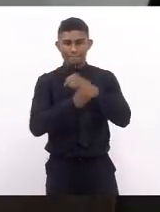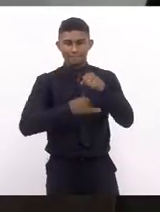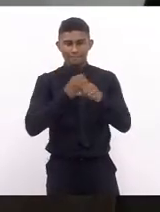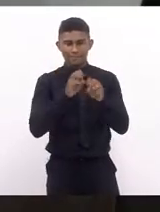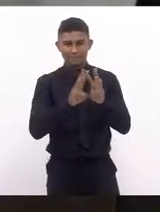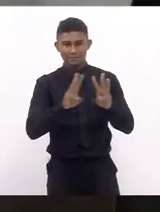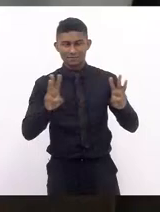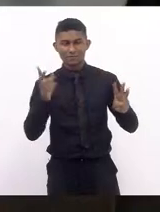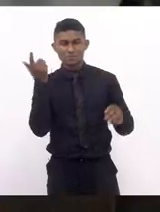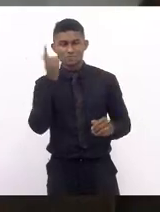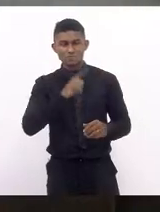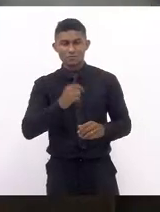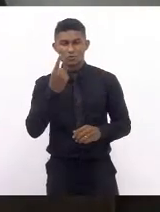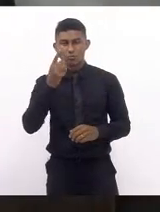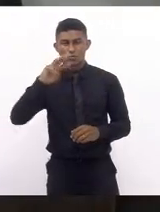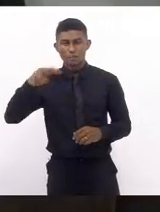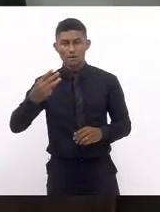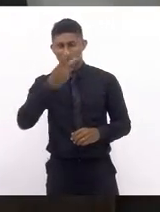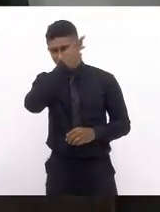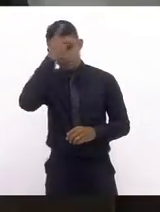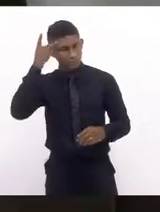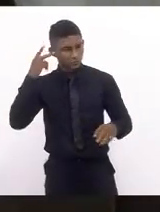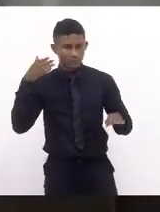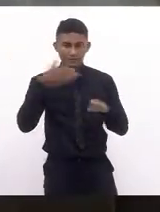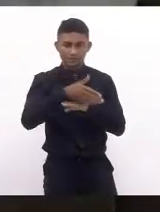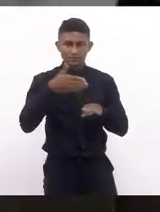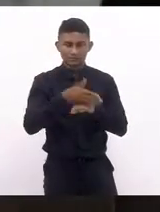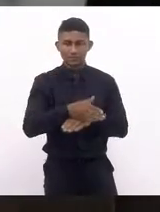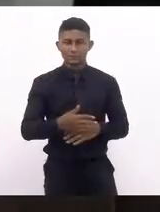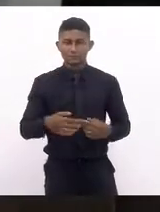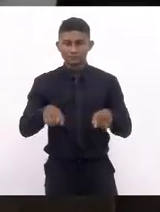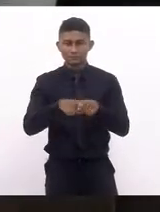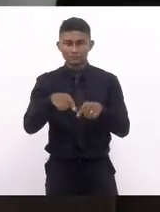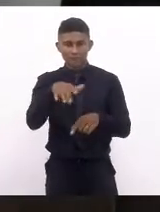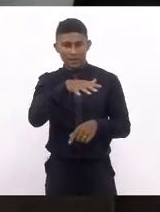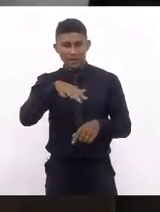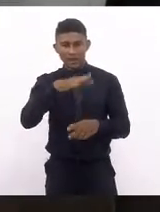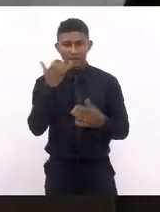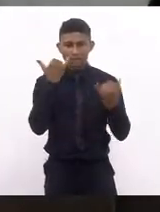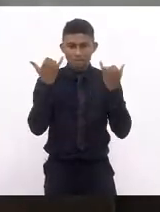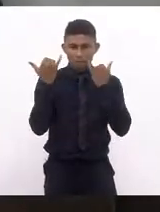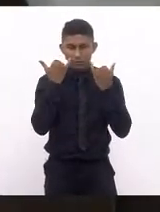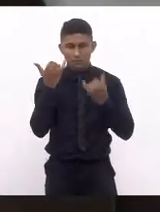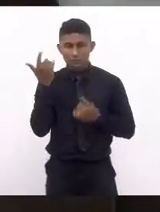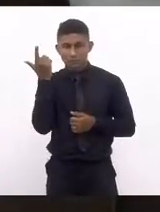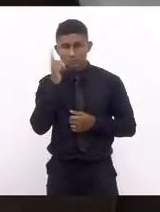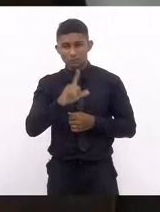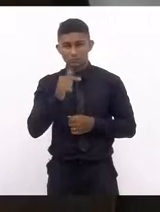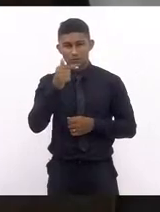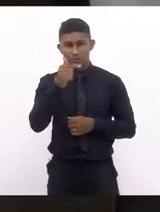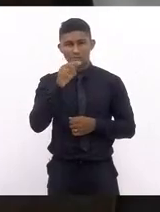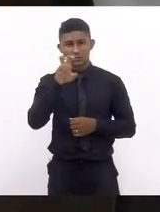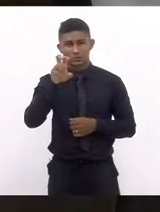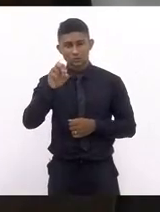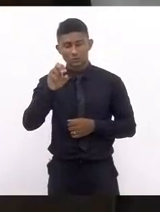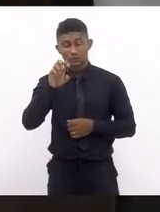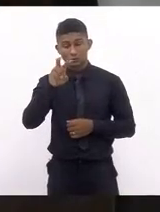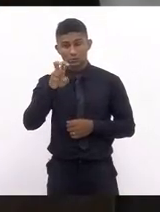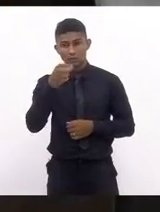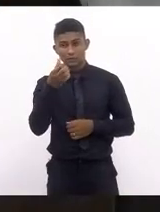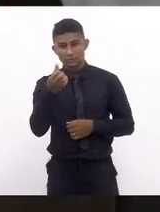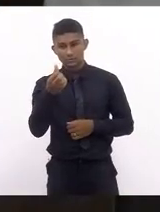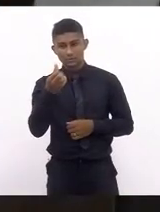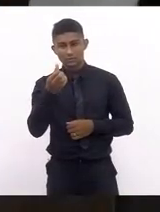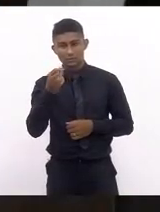marca de mais de 1 milhão de acessos e as áreas de Notícias teve o total de 756